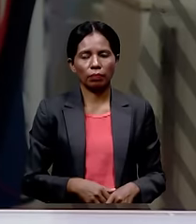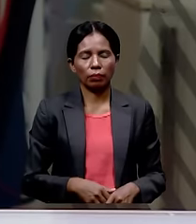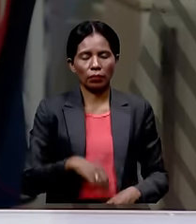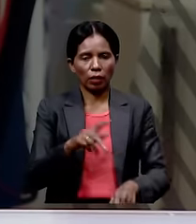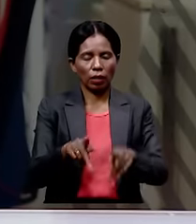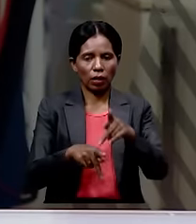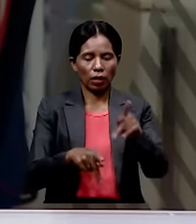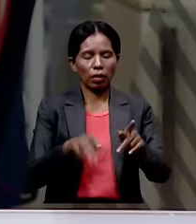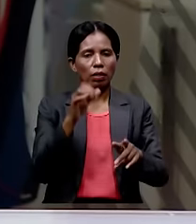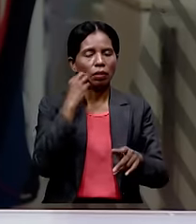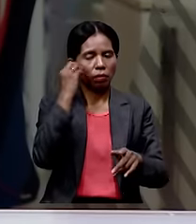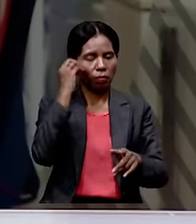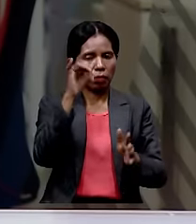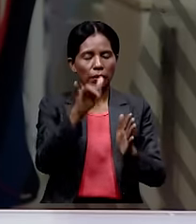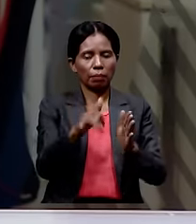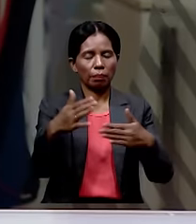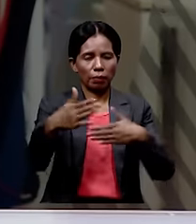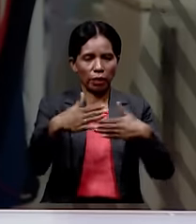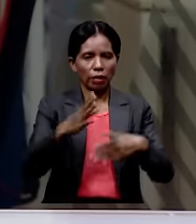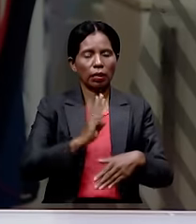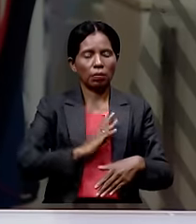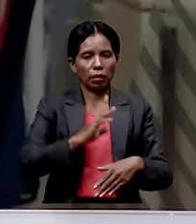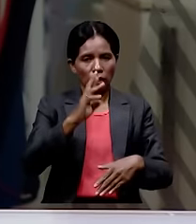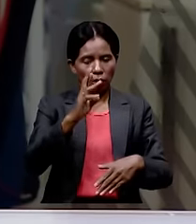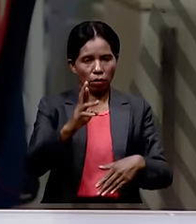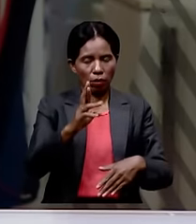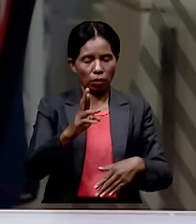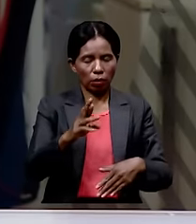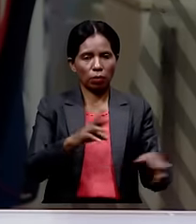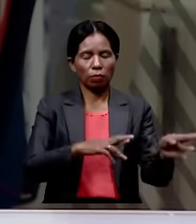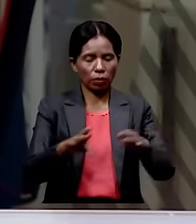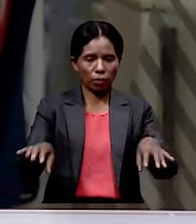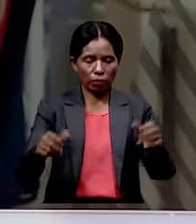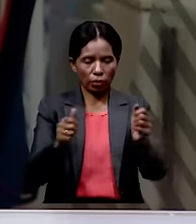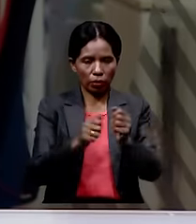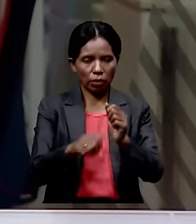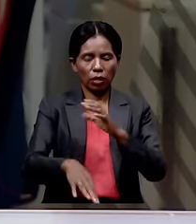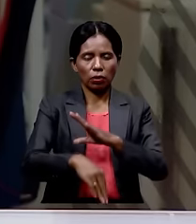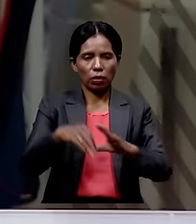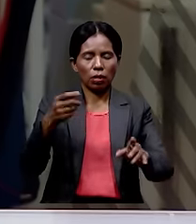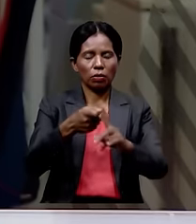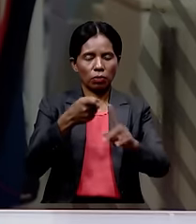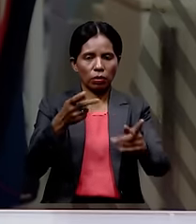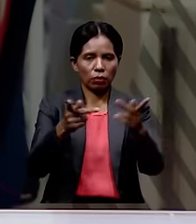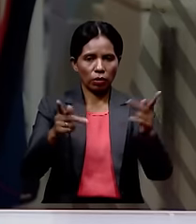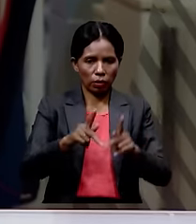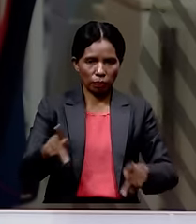Comunidade Nebehela Besi Corredor Terminal Becora pronto coopera o governo ato sai russo espaço